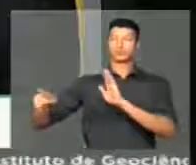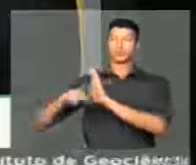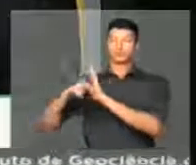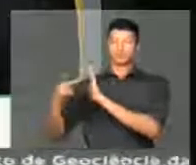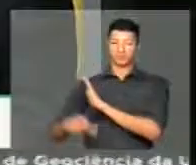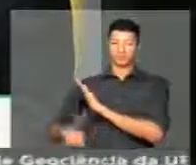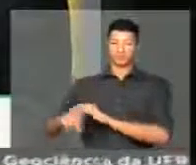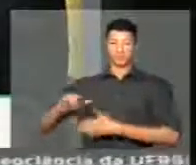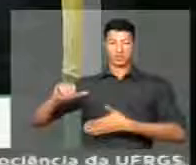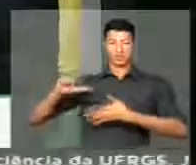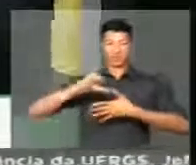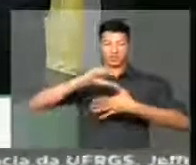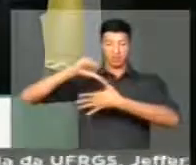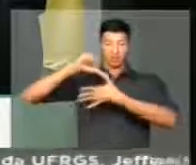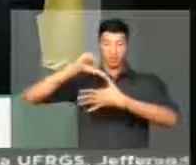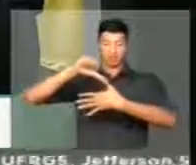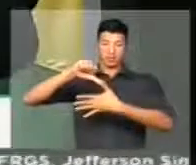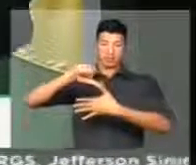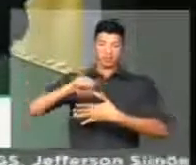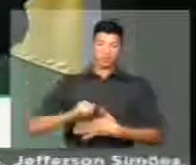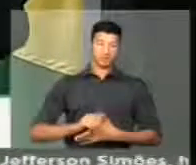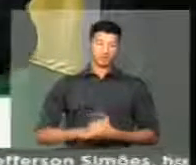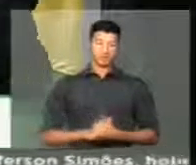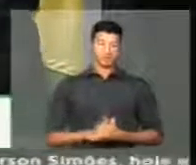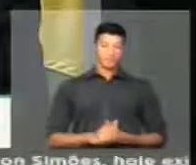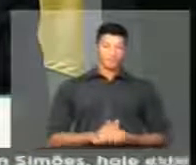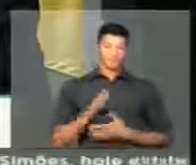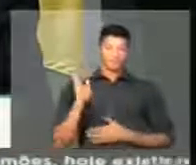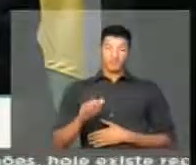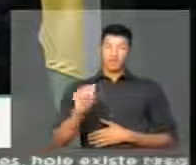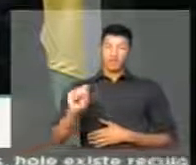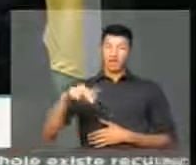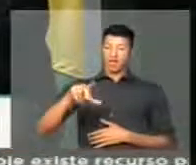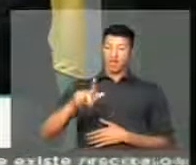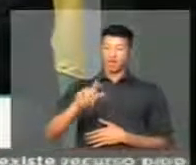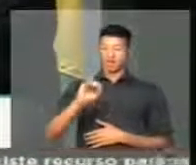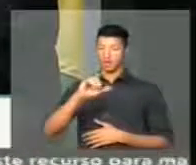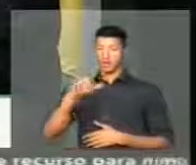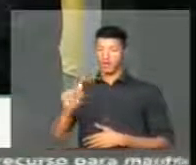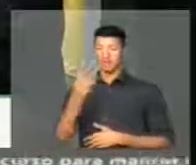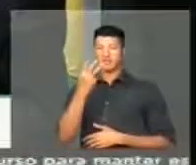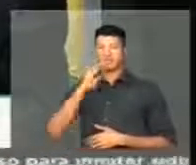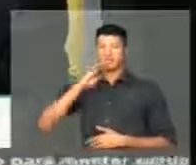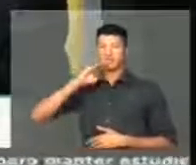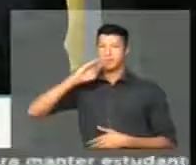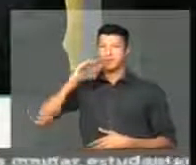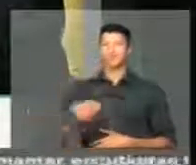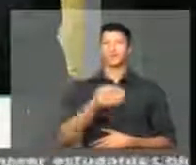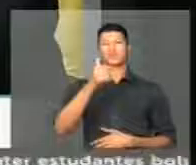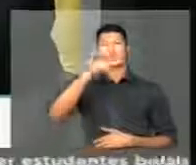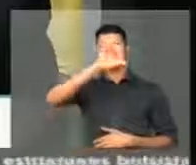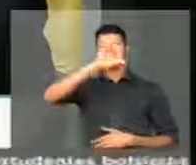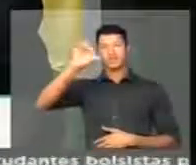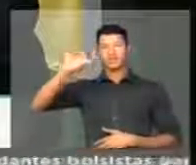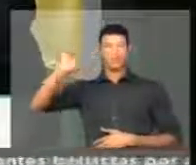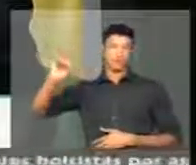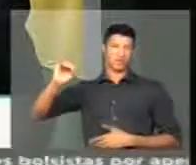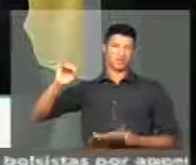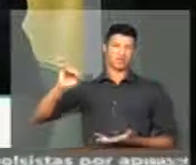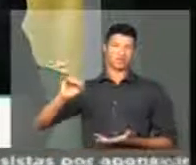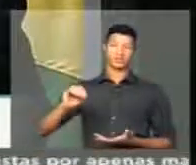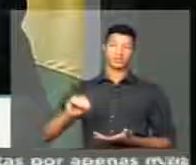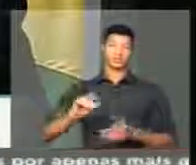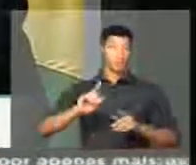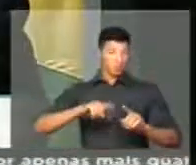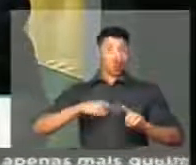aos países da América Latina. Foi a Angola, 3 bilhões e 990,